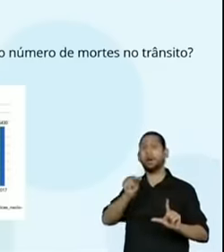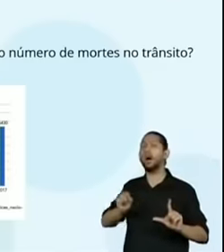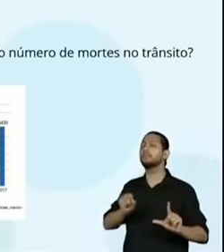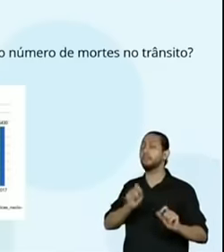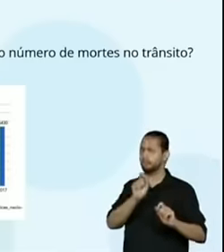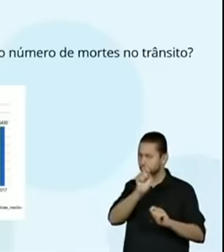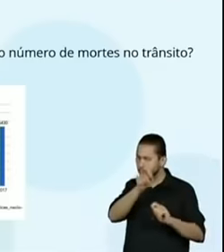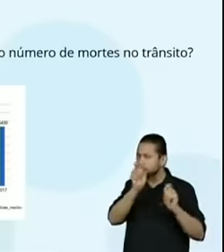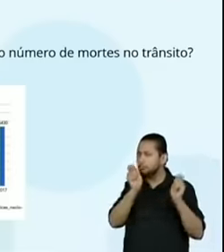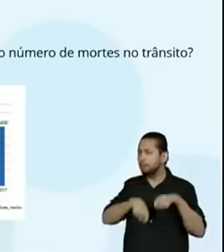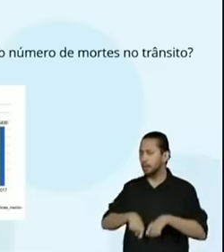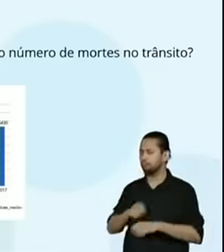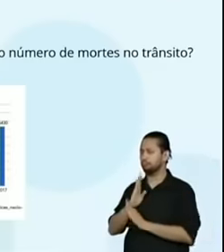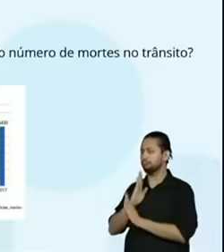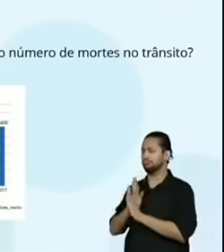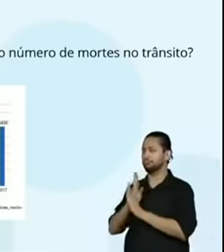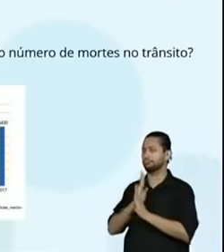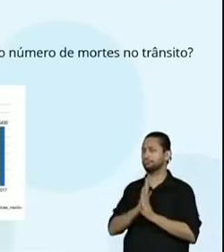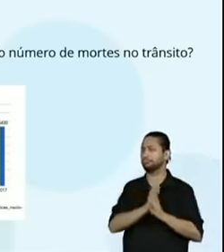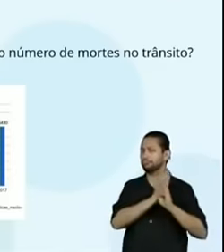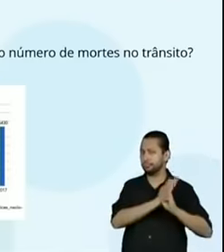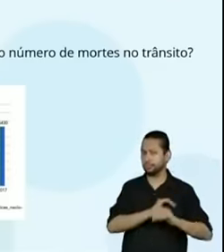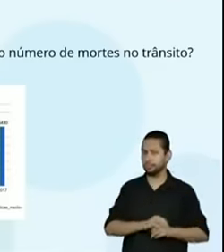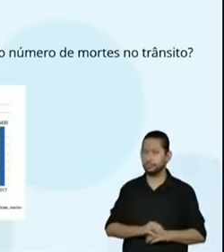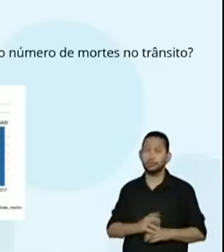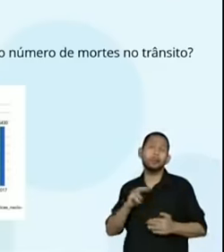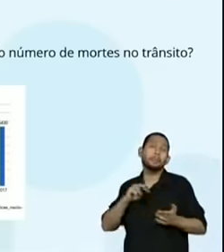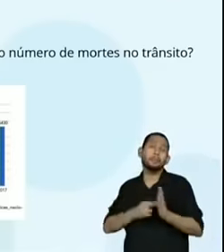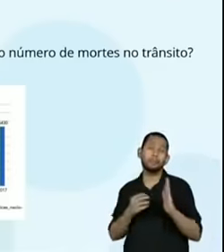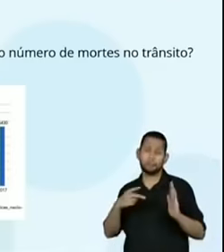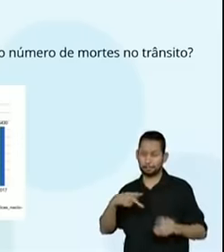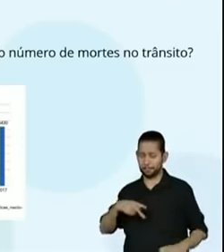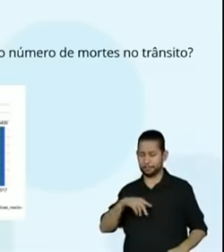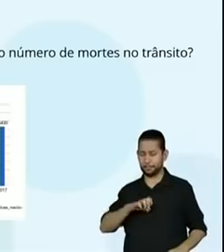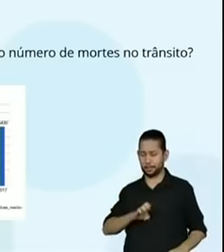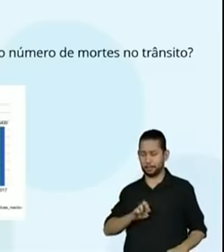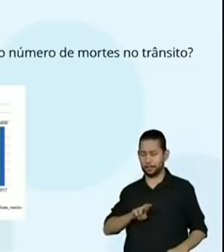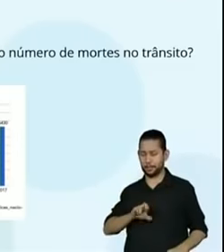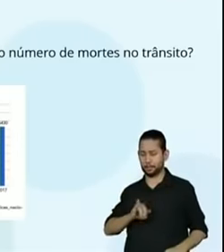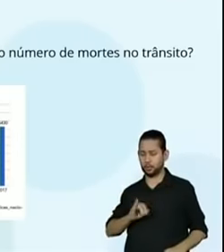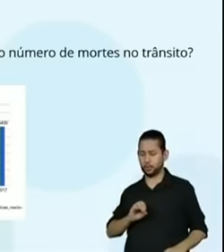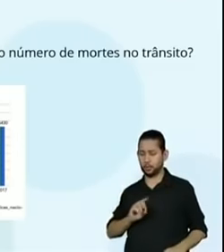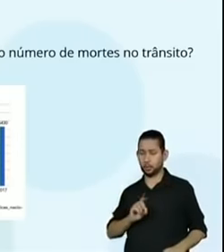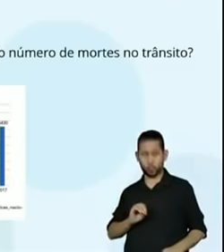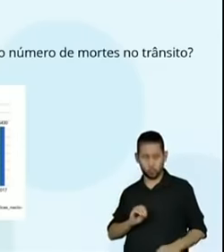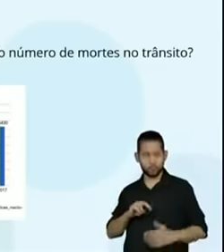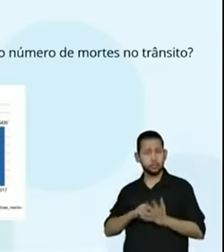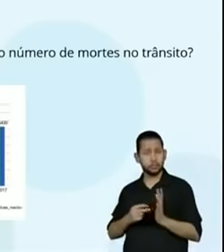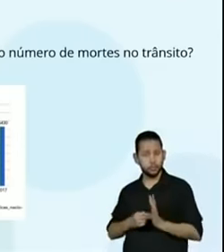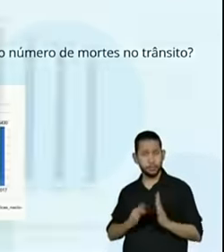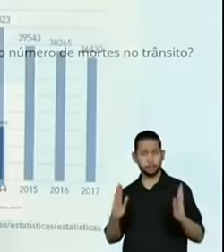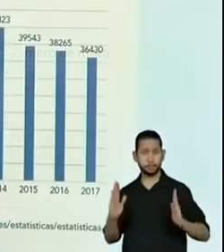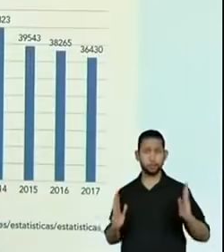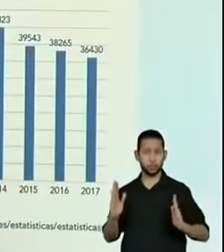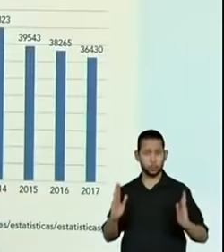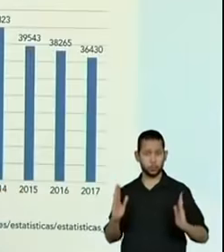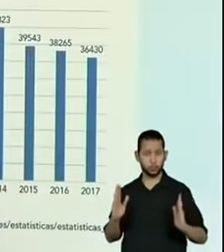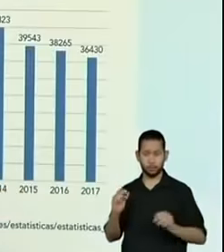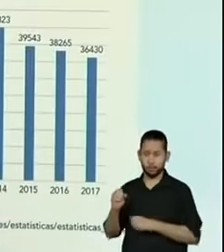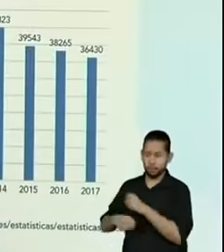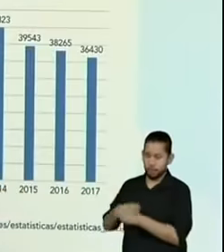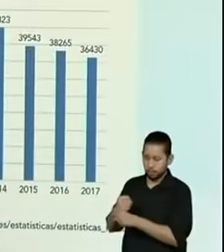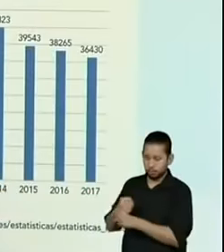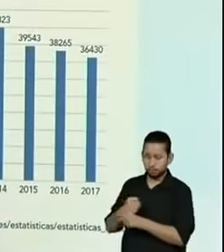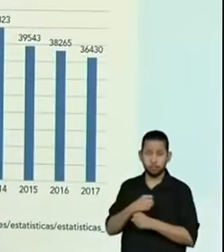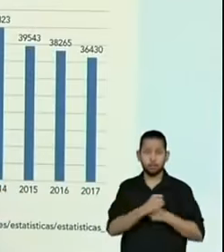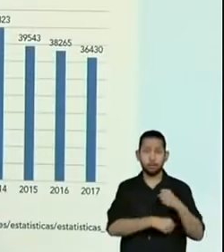vai encontrar o período. O período é os anos, né? De que ano a que ano? E aí, galera, será que vocês